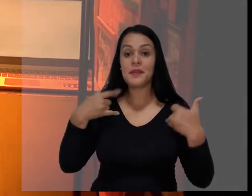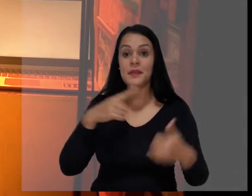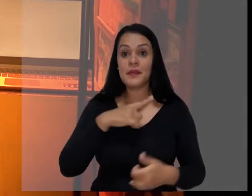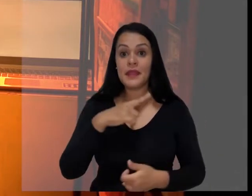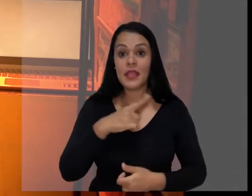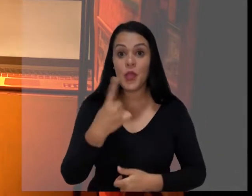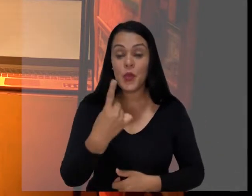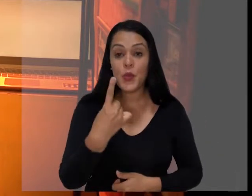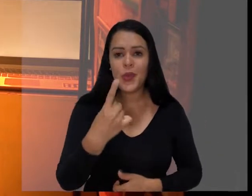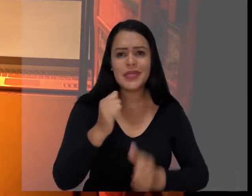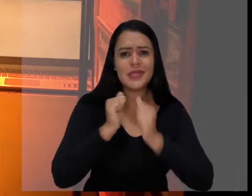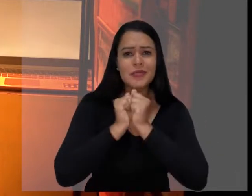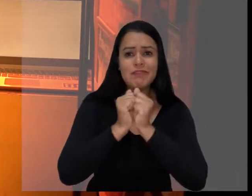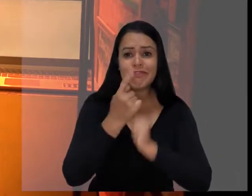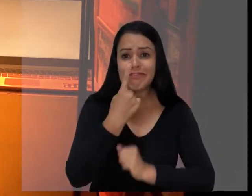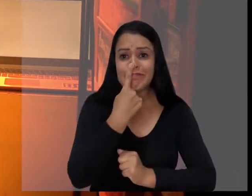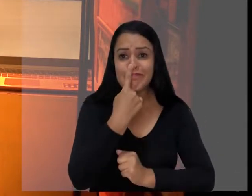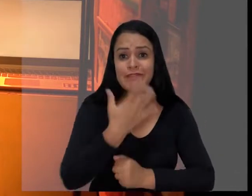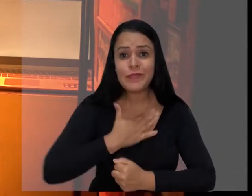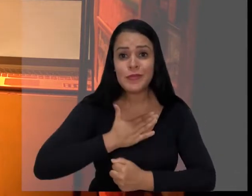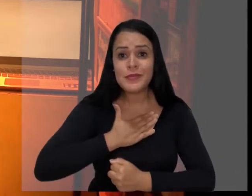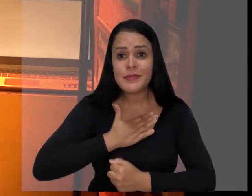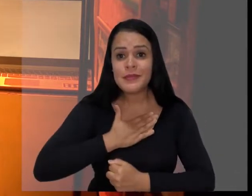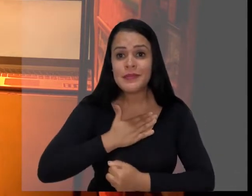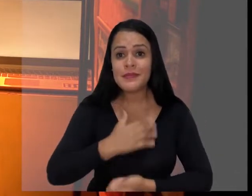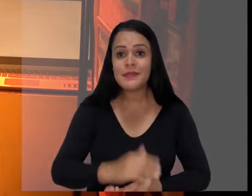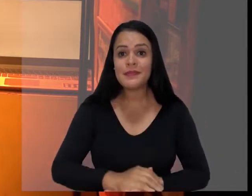uma personagem que me acompanha.